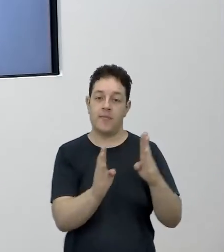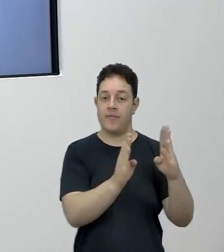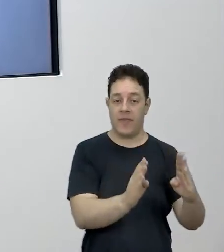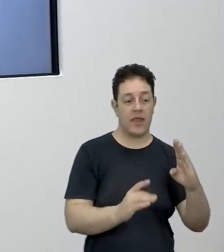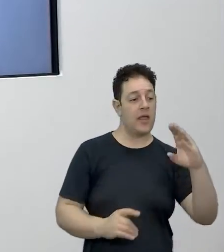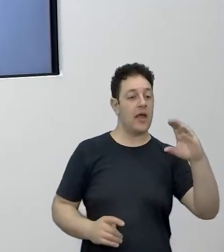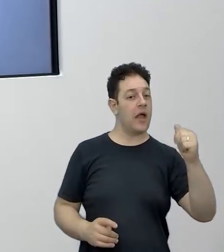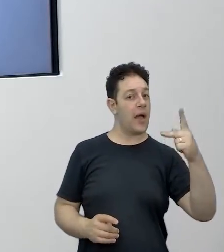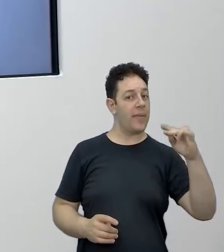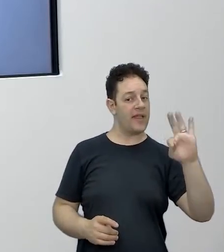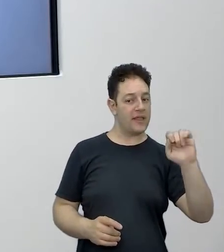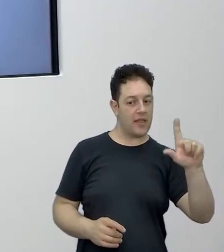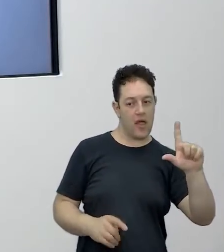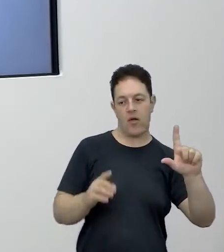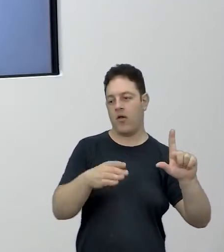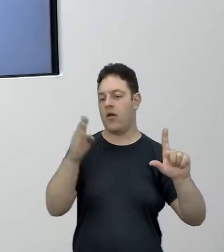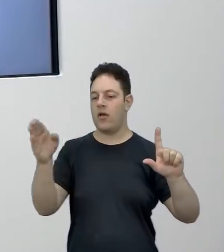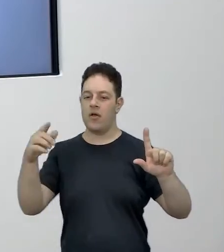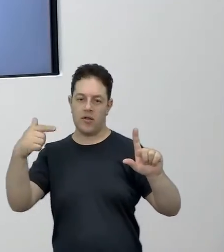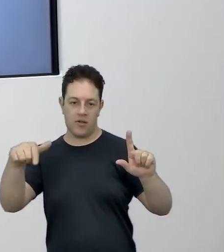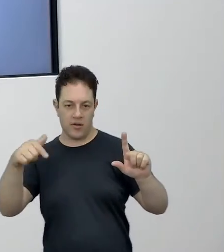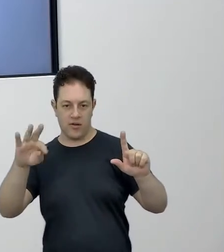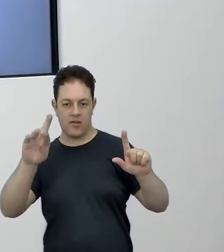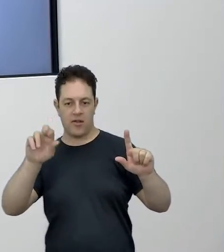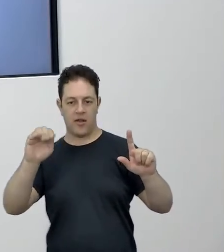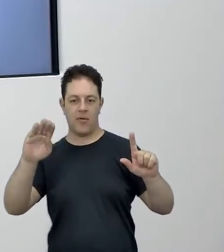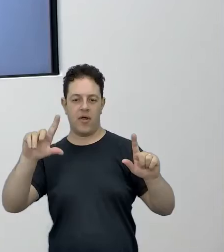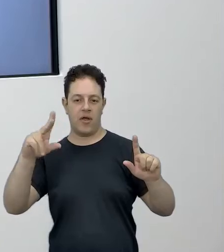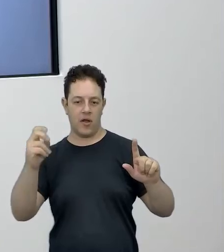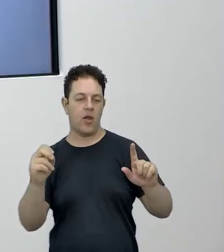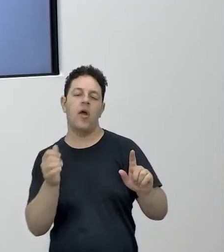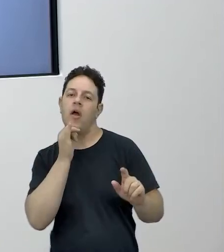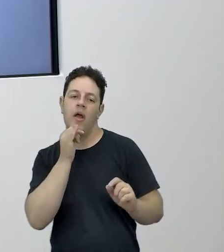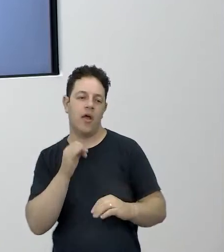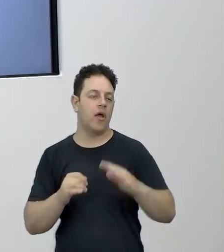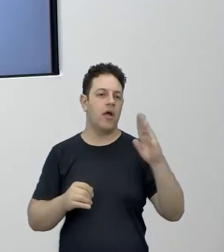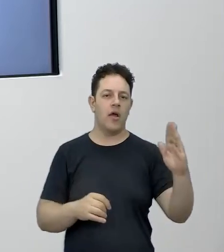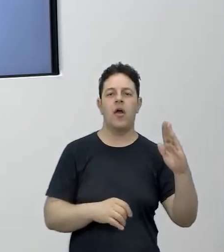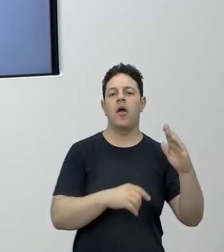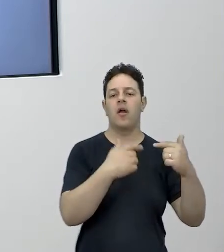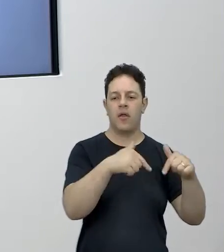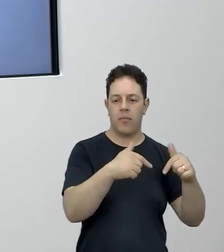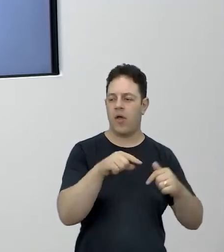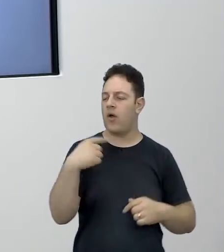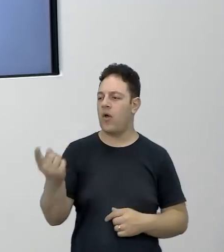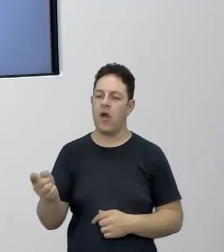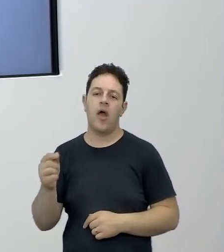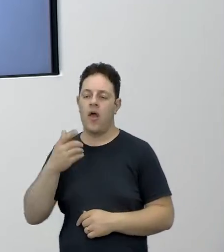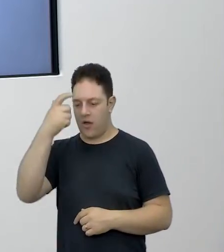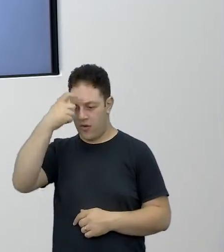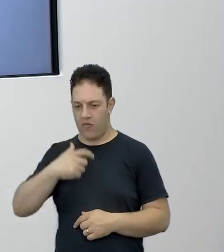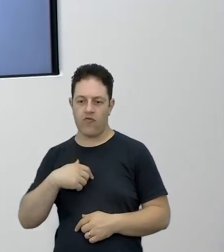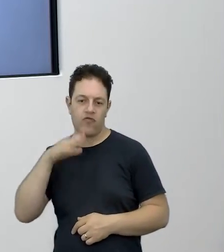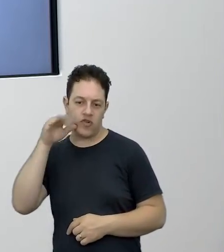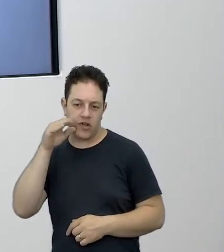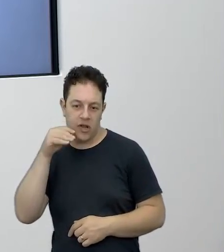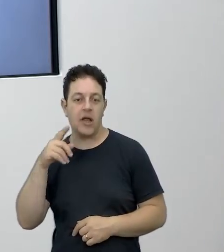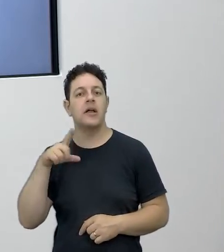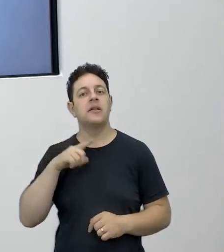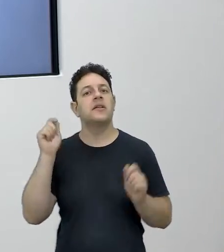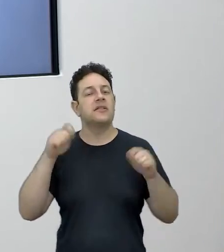do outro trabalho, de um lado patrão, do outro trabalhador, potencialmente há a possibilidade